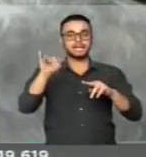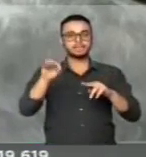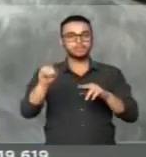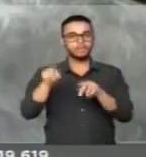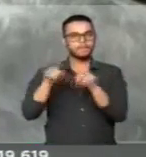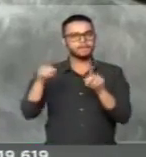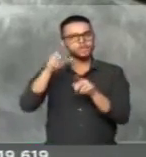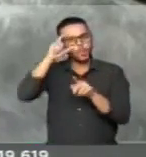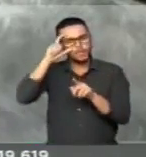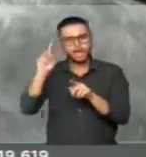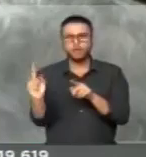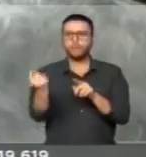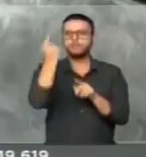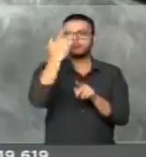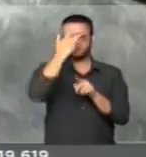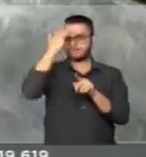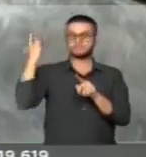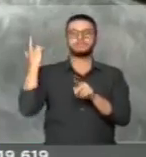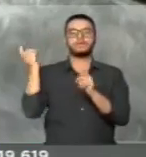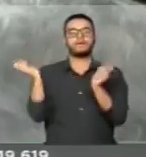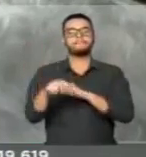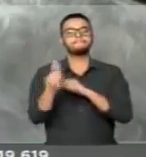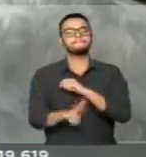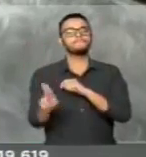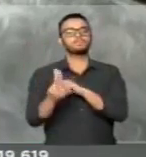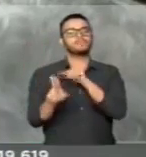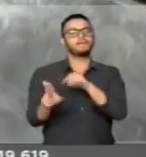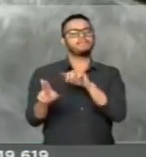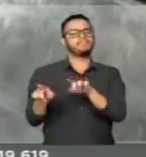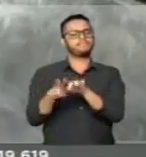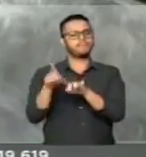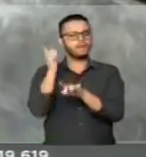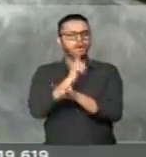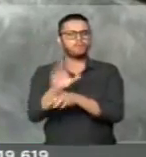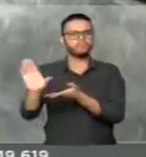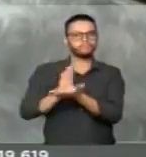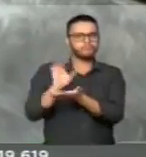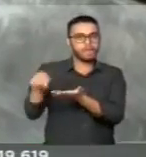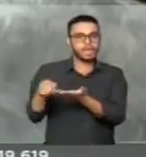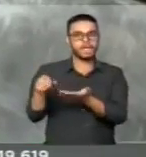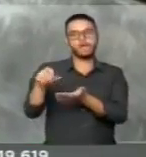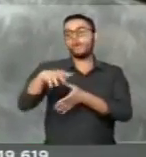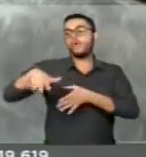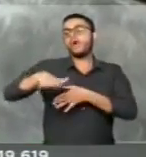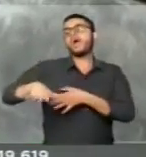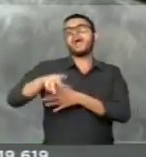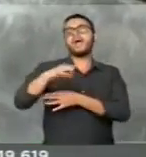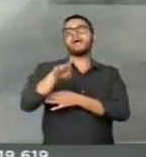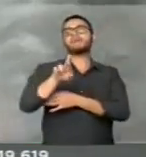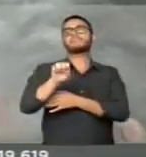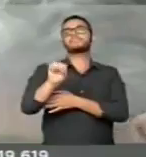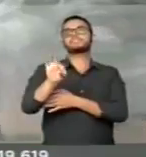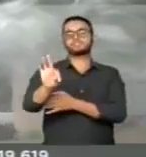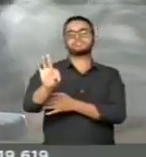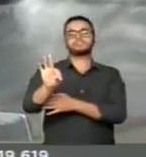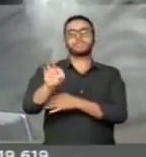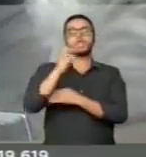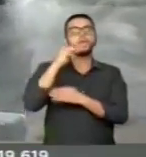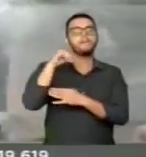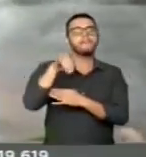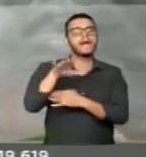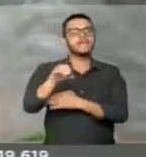para a conta e como beneficiário econômico e efetivo, o setor do trust. Entre maio e junho de